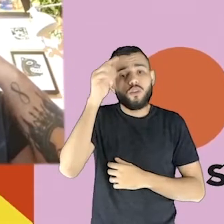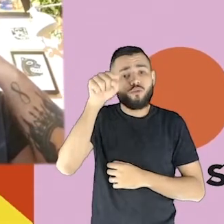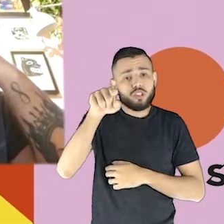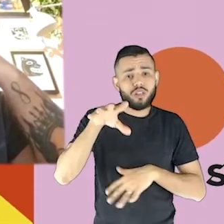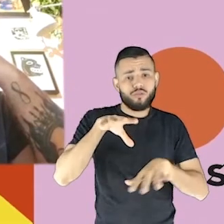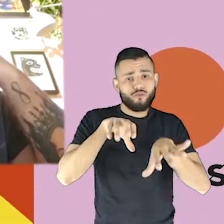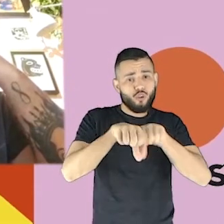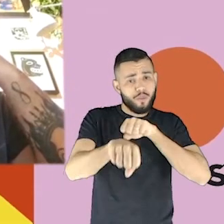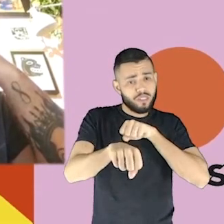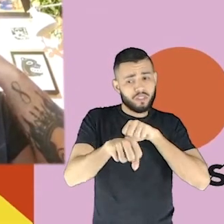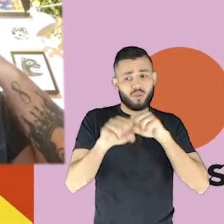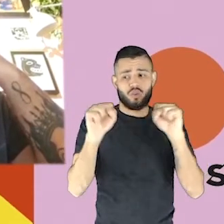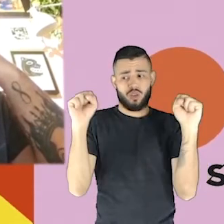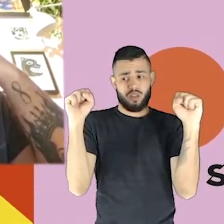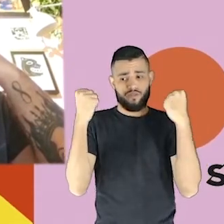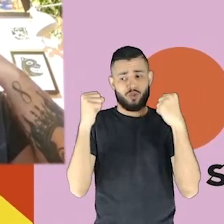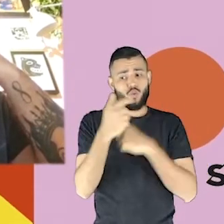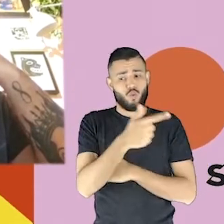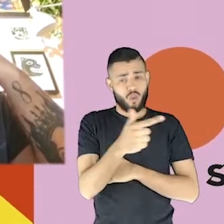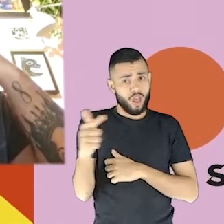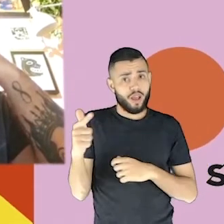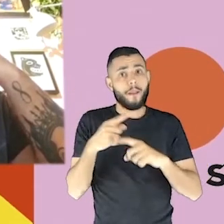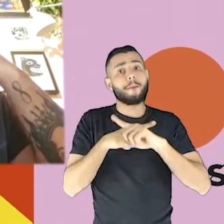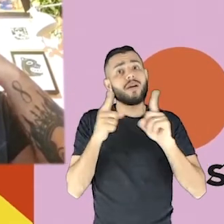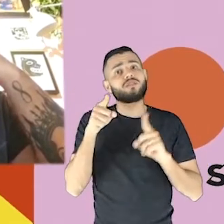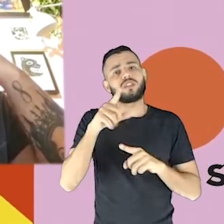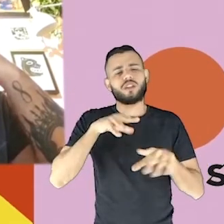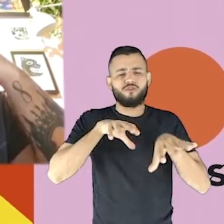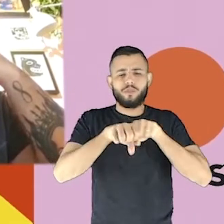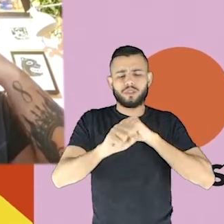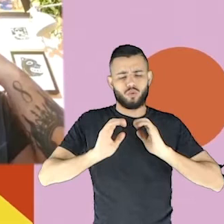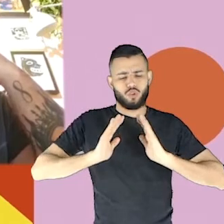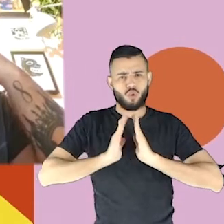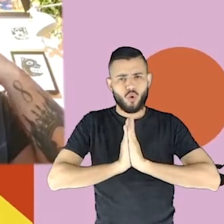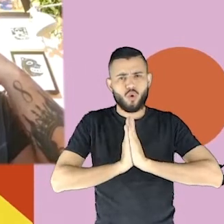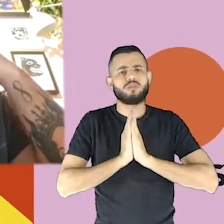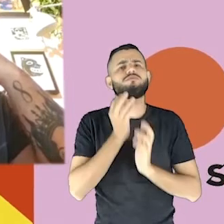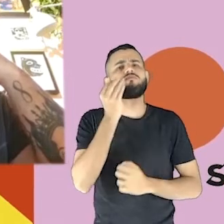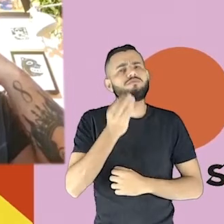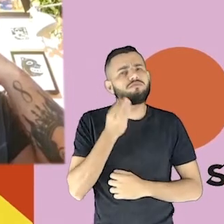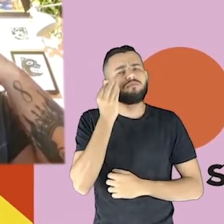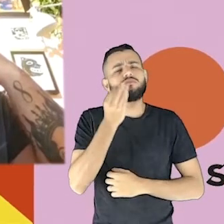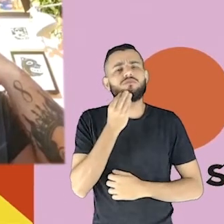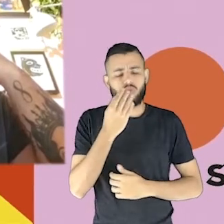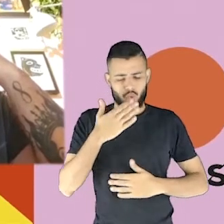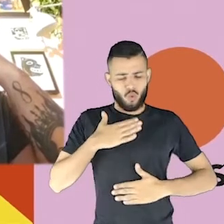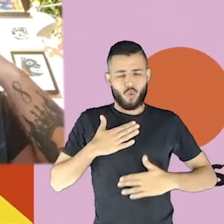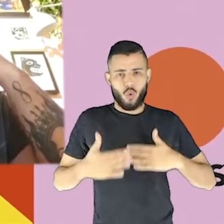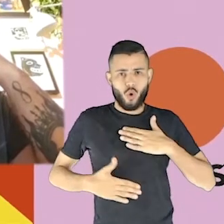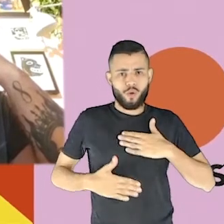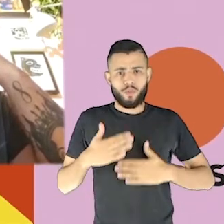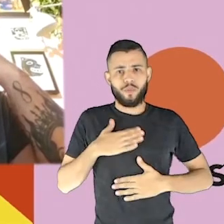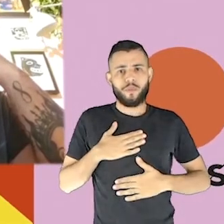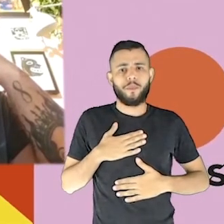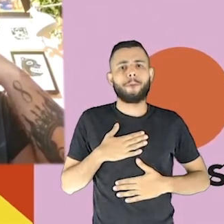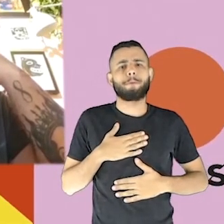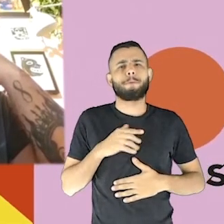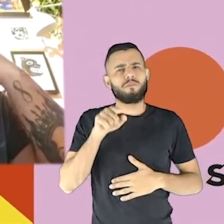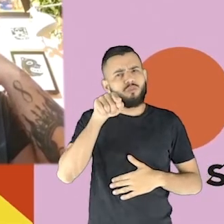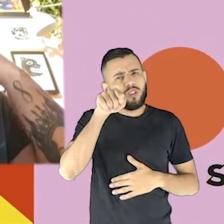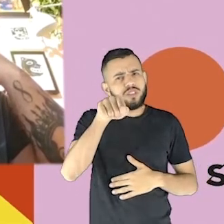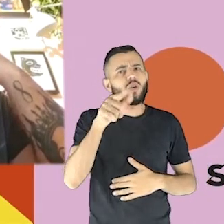não tendo essa formação de educação física, mas você tendo essa formação de yoga e pensando nessa questão da corporeidade, se